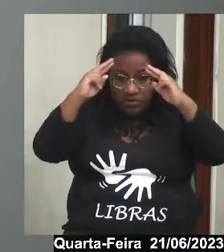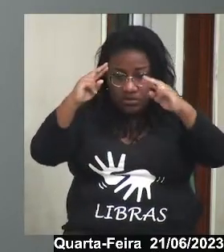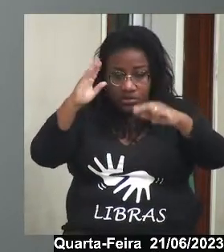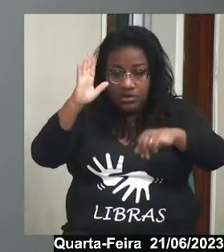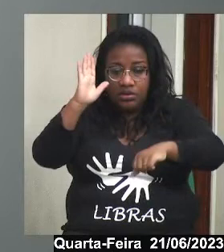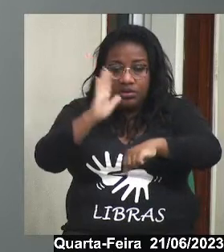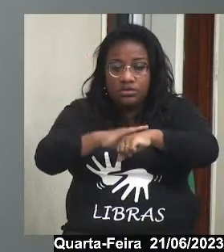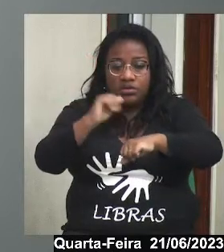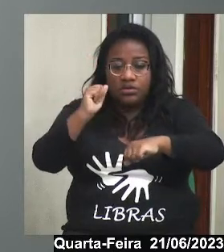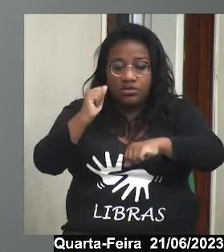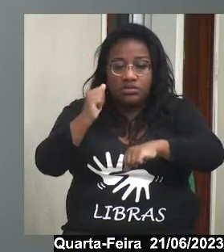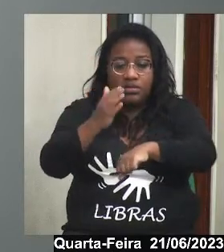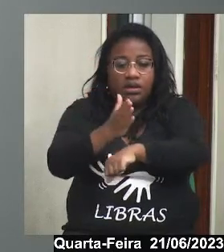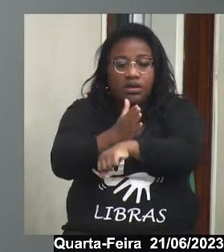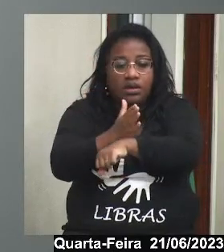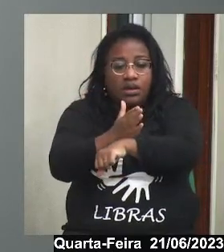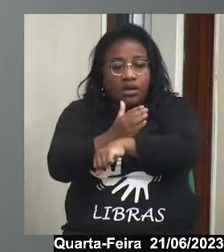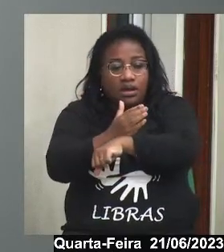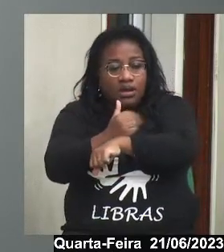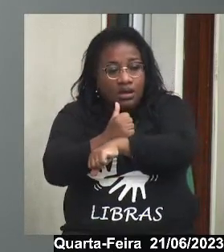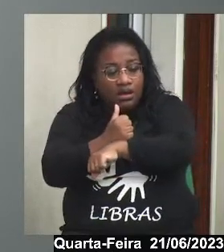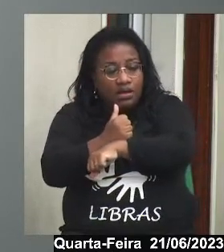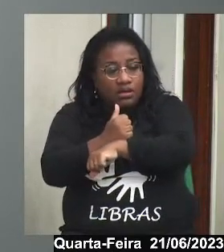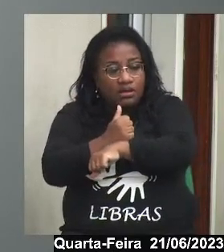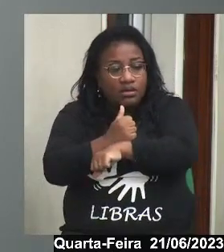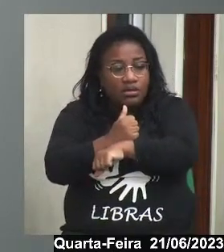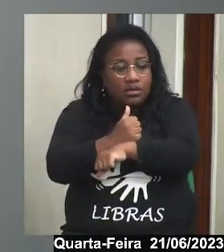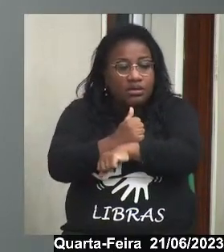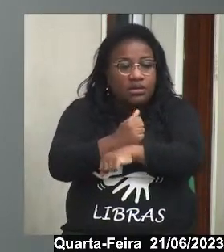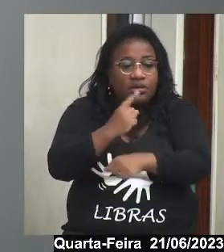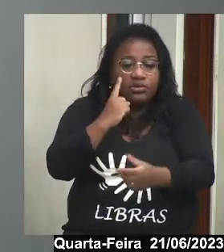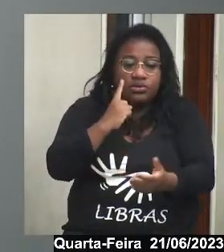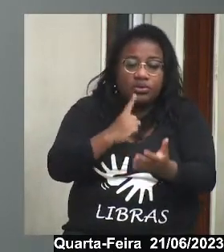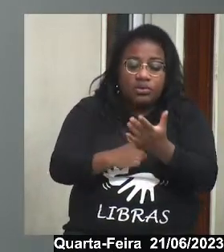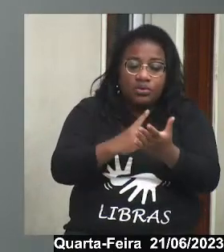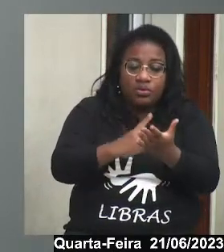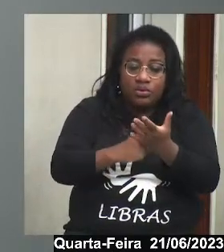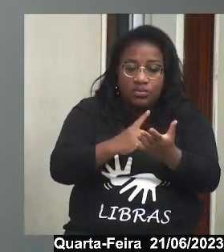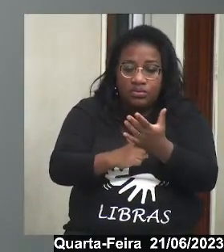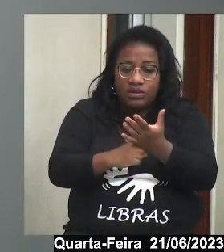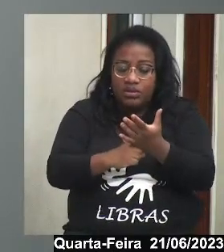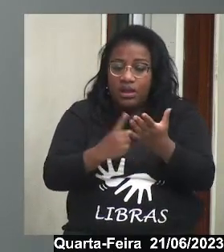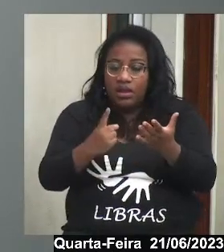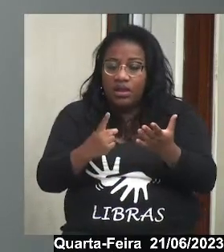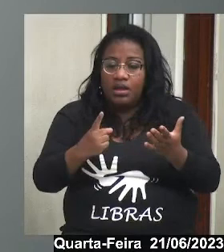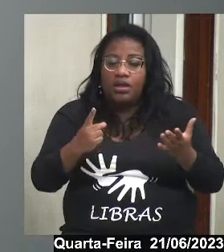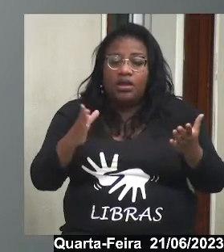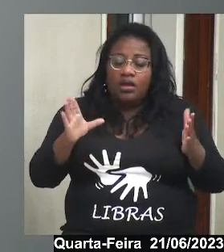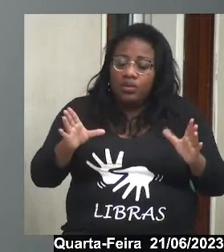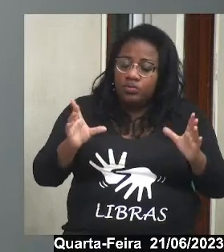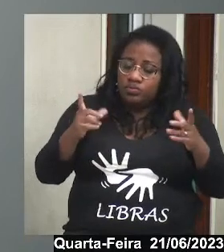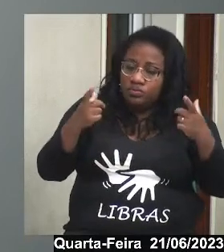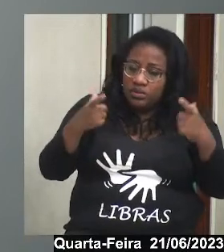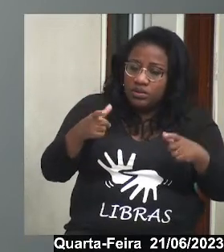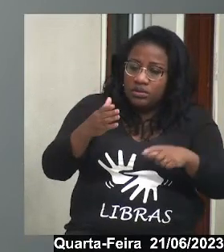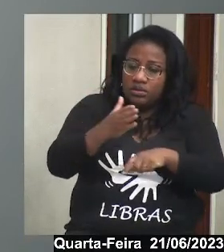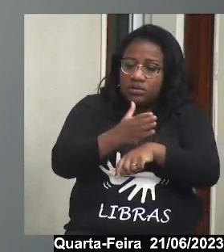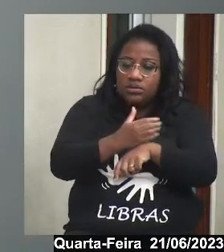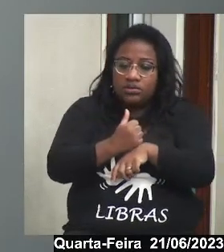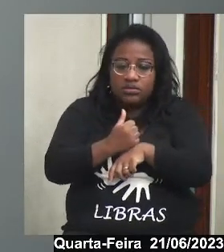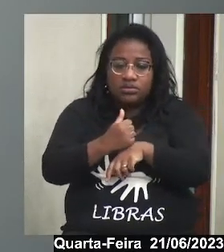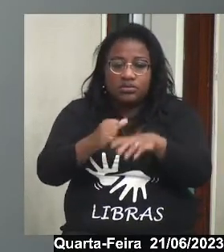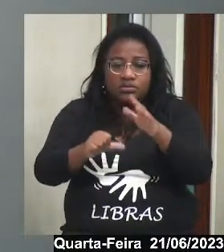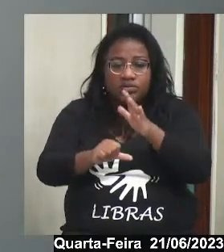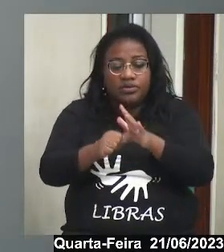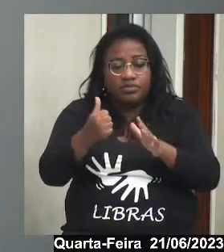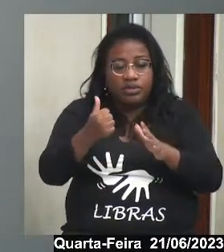ter chamado com antecedência, marcado num lugar amplo, ontem estava tudo exprimido naquela sala, que cabia 20 pessoas no máximo. Então,